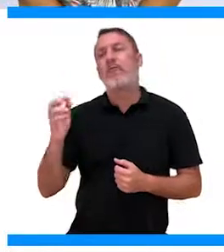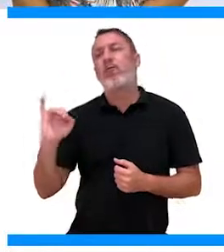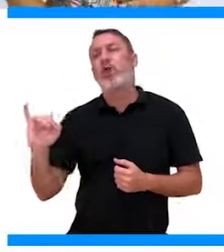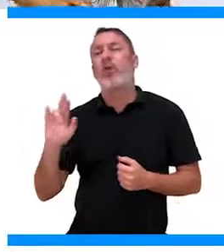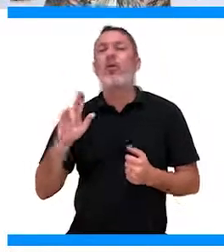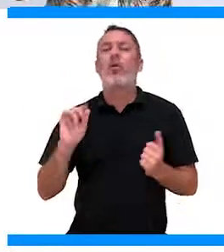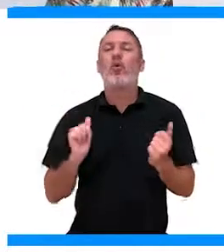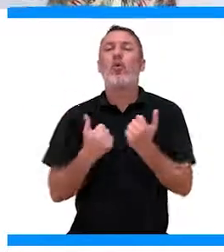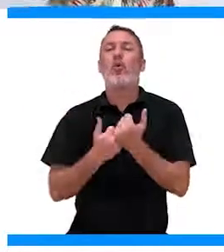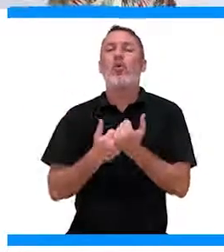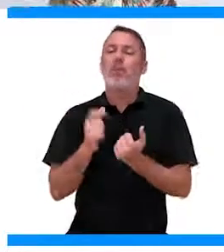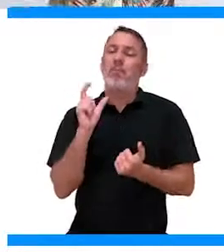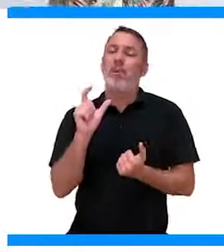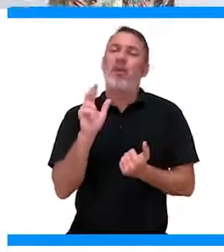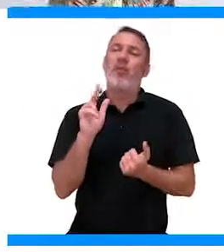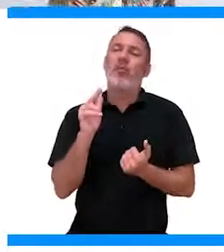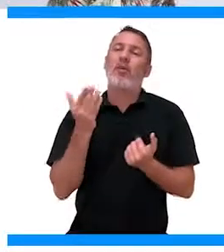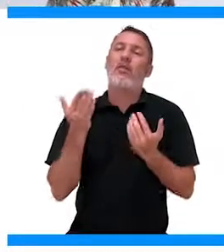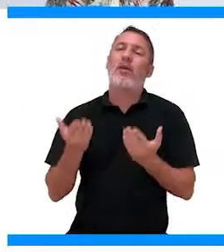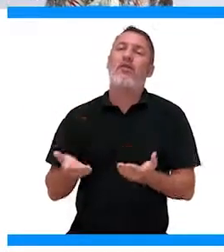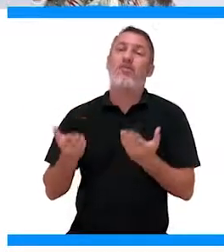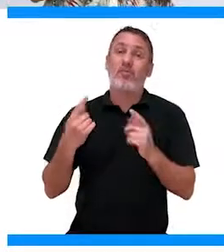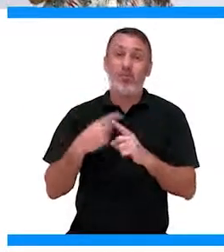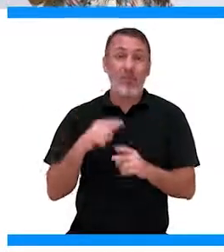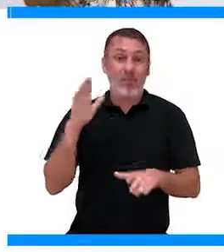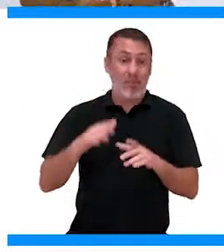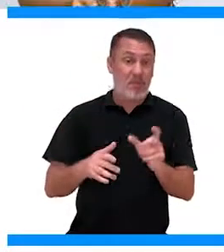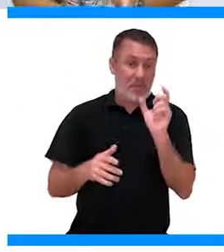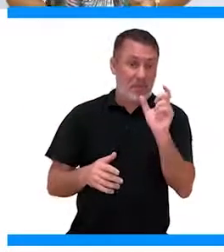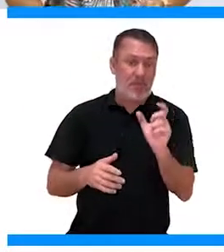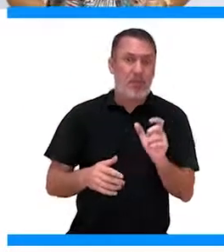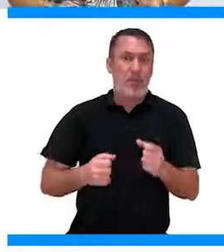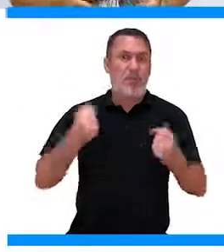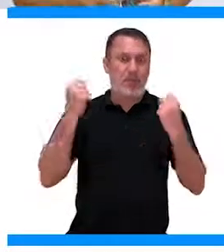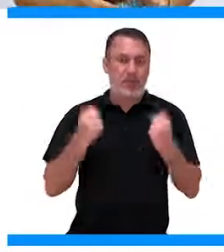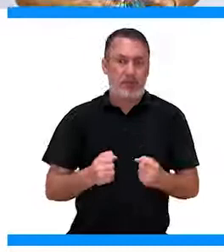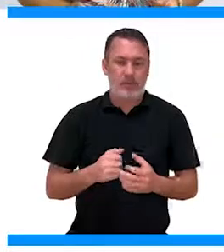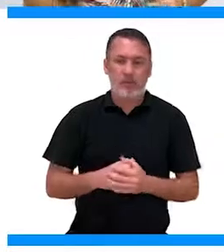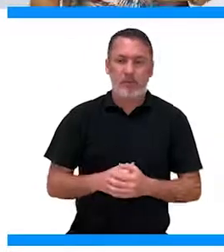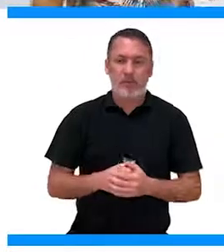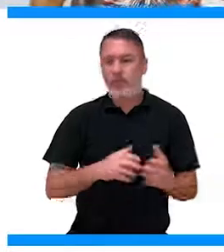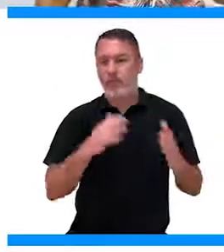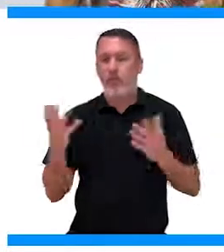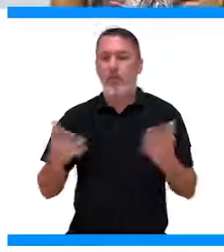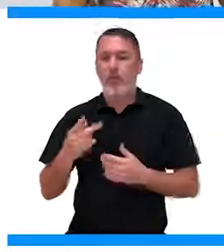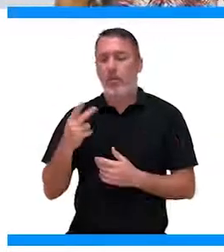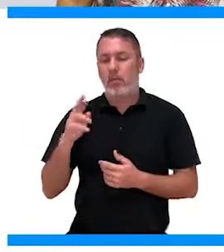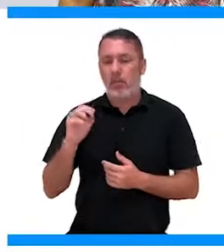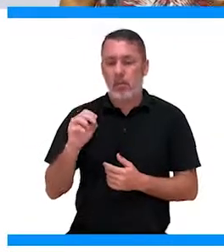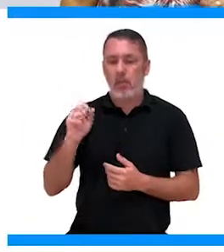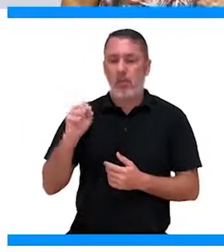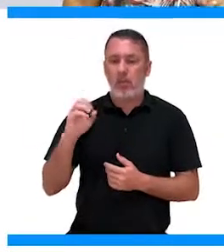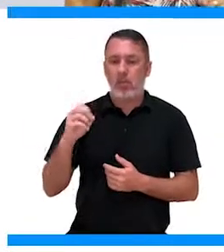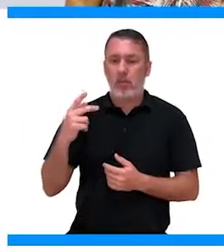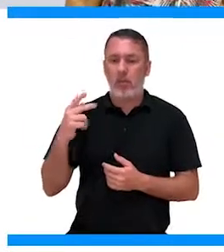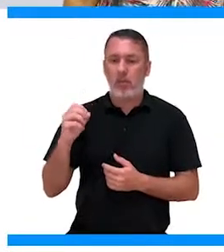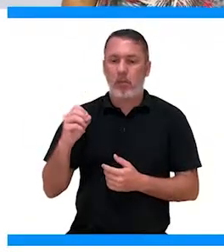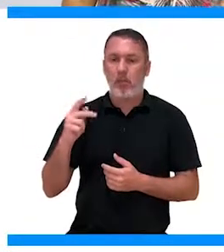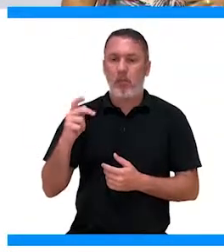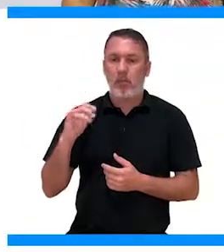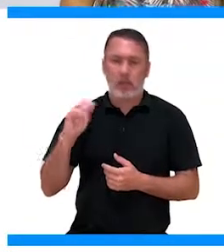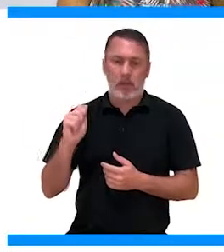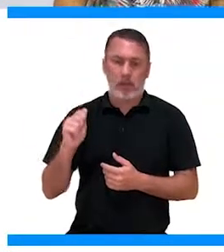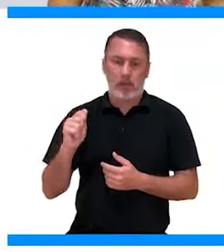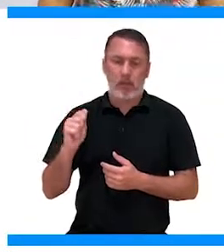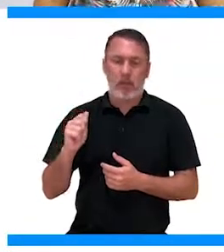resistiu. Então a gente utiliza as palavras para amenizar o sentido delas. Vamos para a prosopopeia, que é